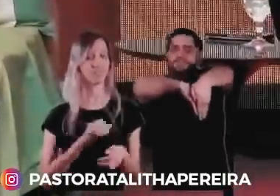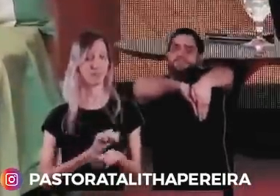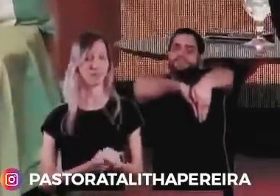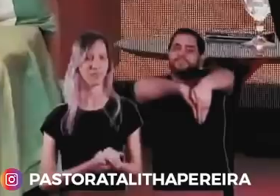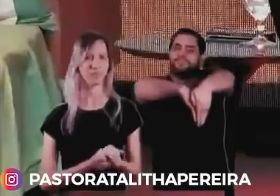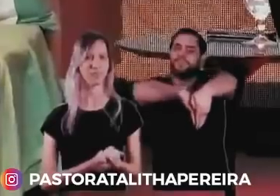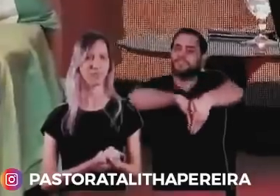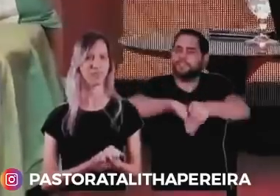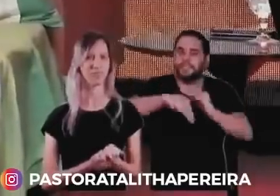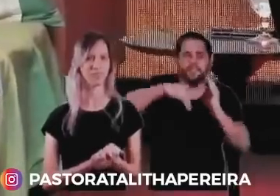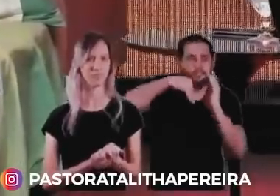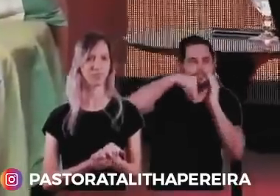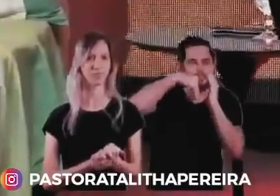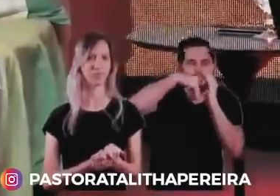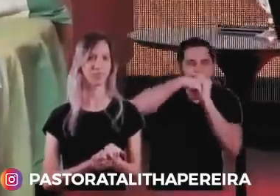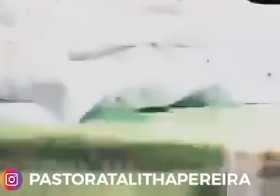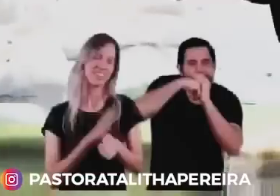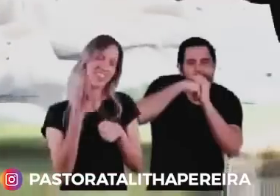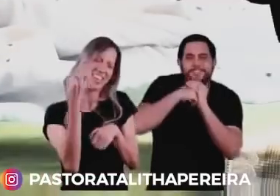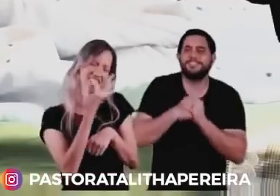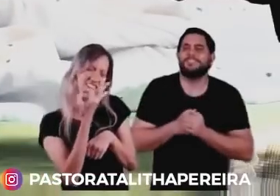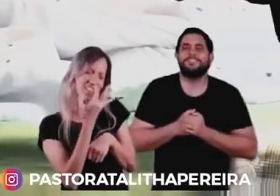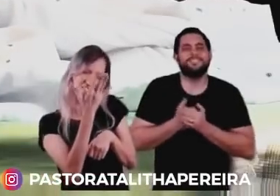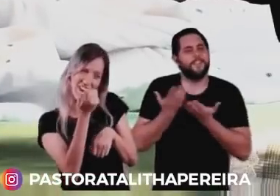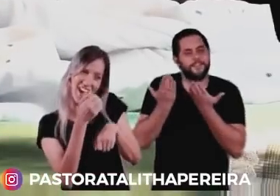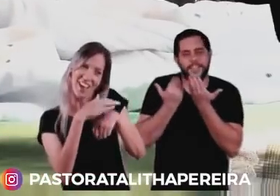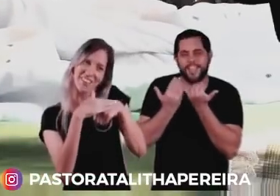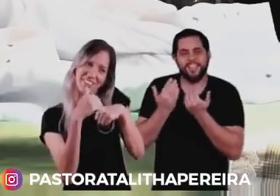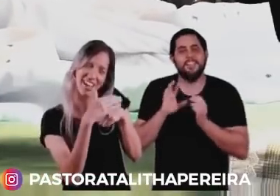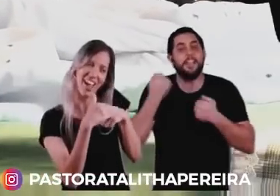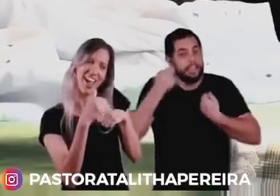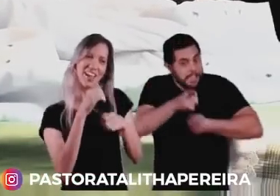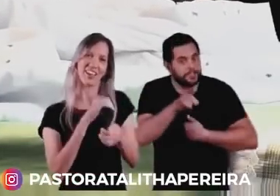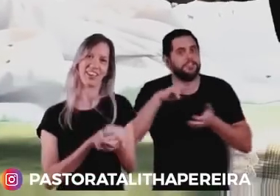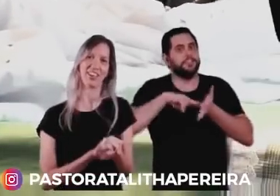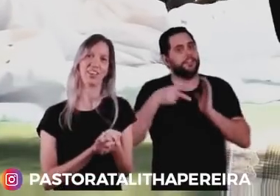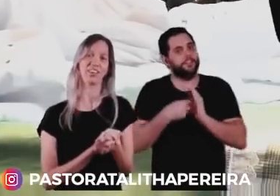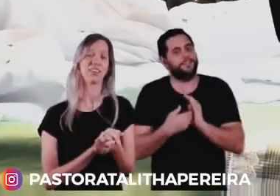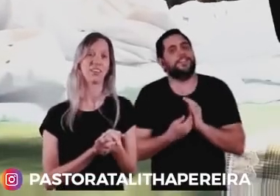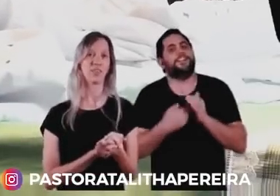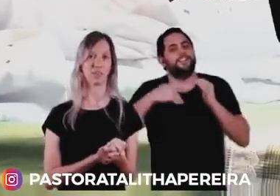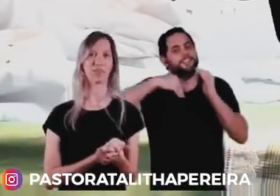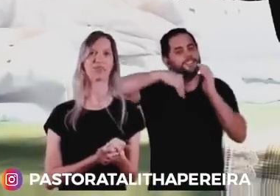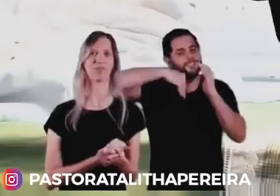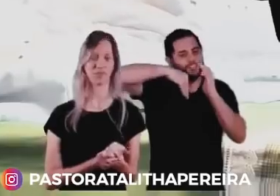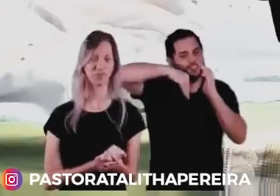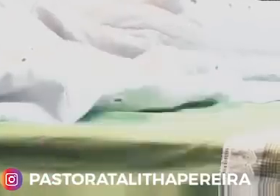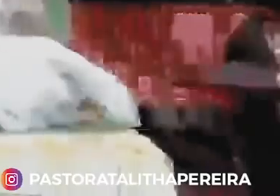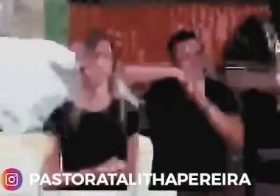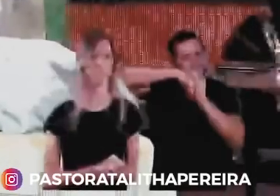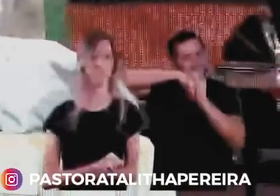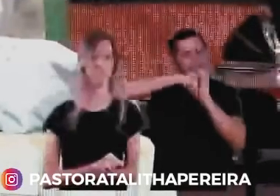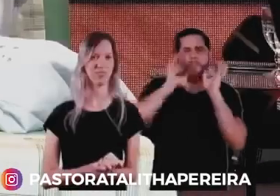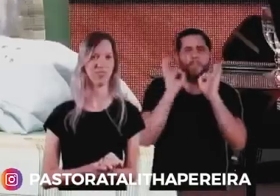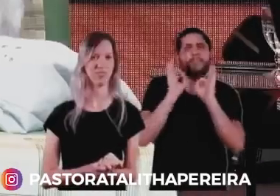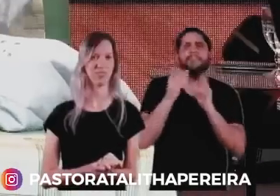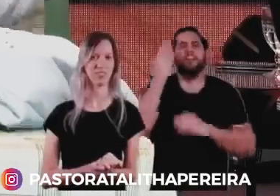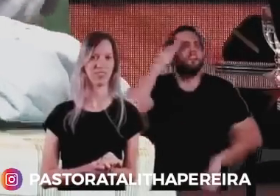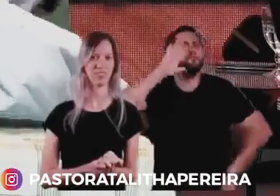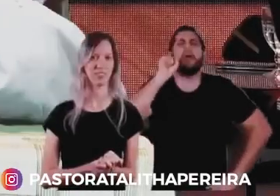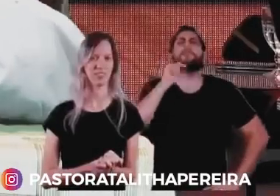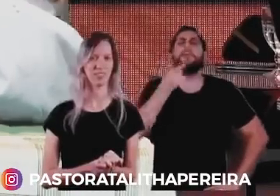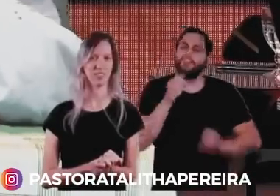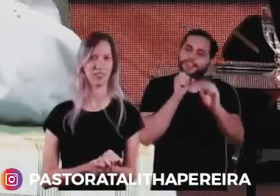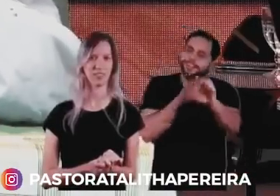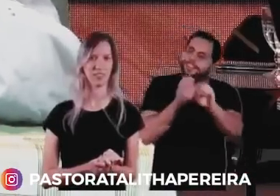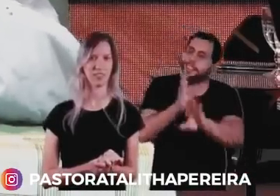numa boa. Ah, meu lindo. Chega, meu dengo. E a conchinha, gente. A conchinha é essa. Tem gente que não sabe o que eu tô